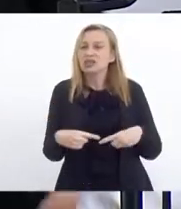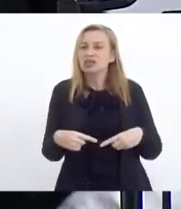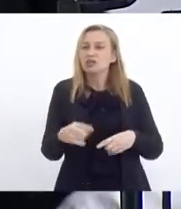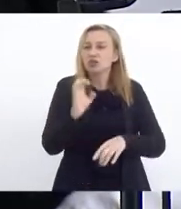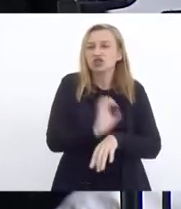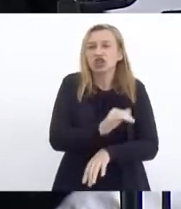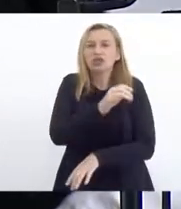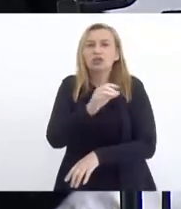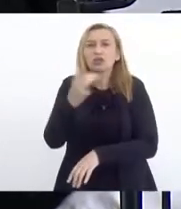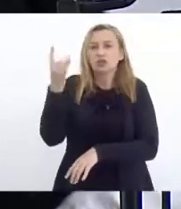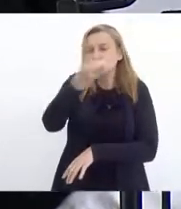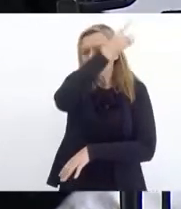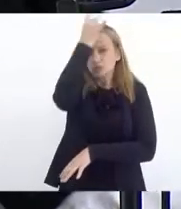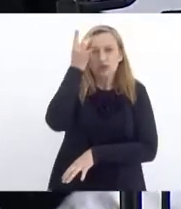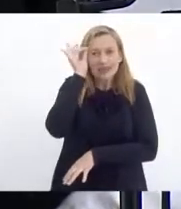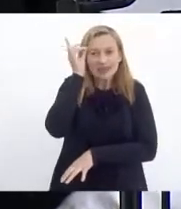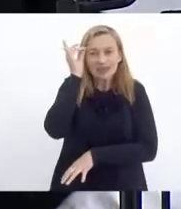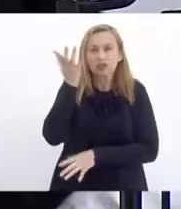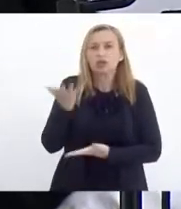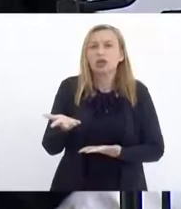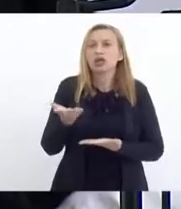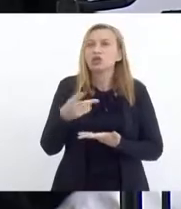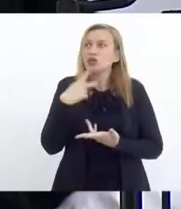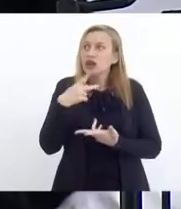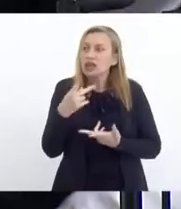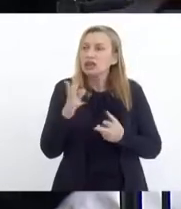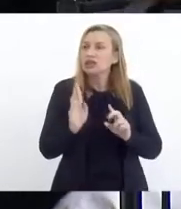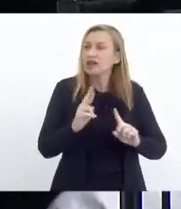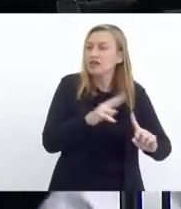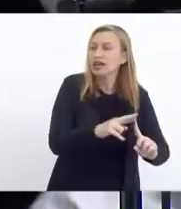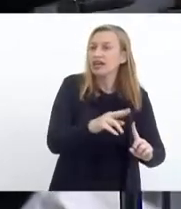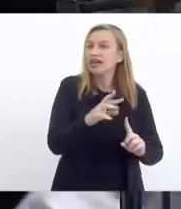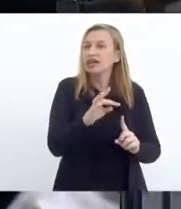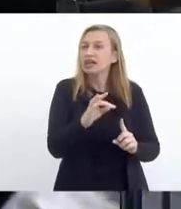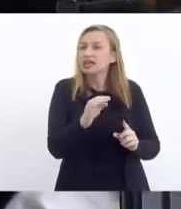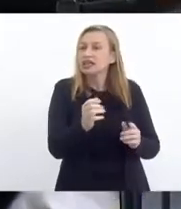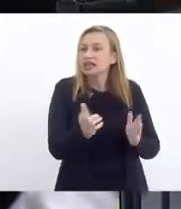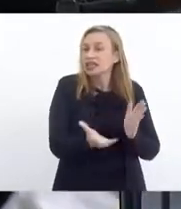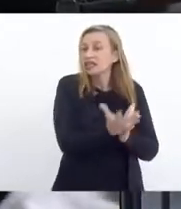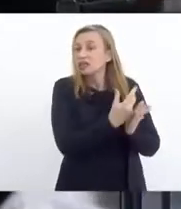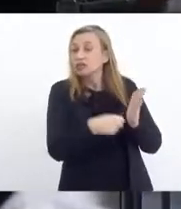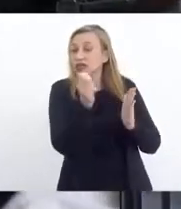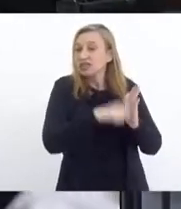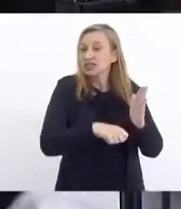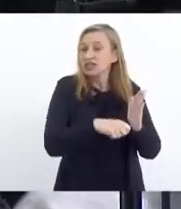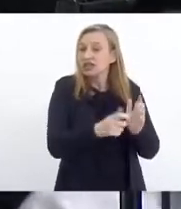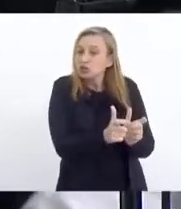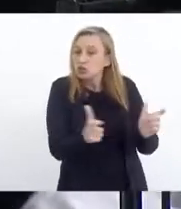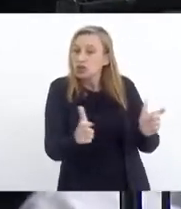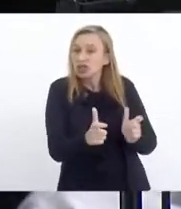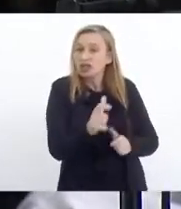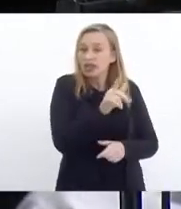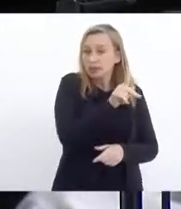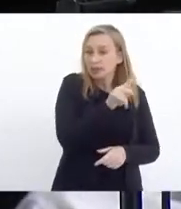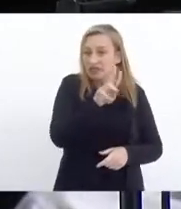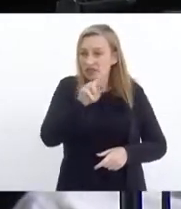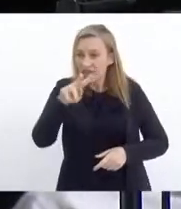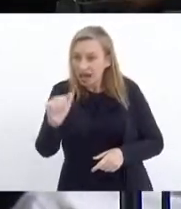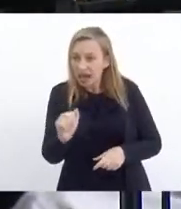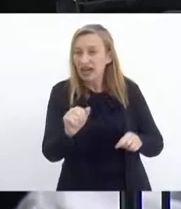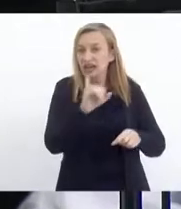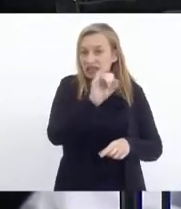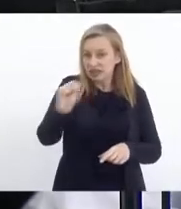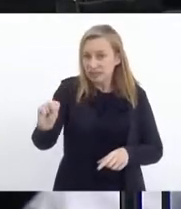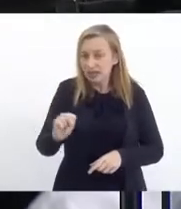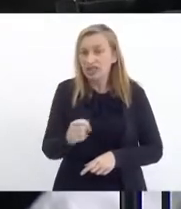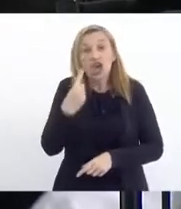Estado do Espírito Santo. Estou falando no que se refere à tributação de diversos níveis, tanto no IPVA, ICMS.